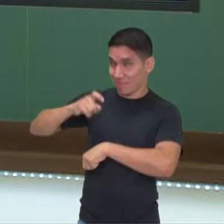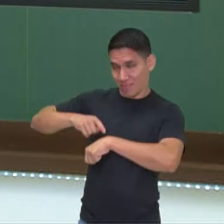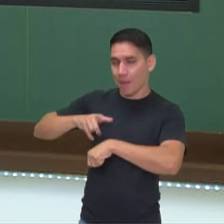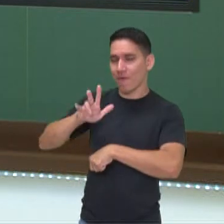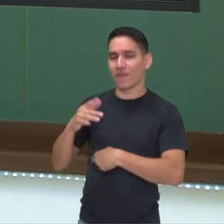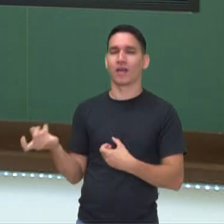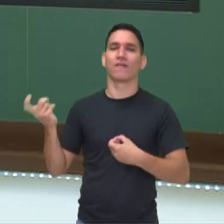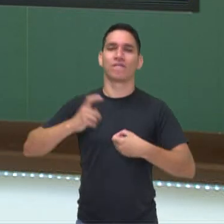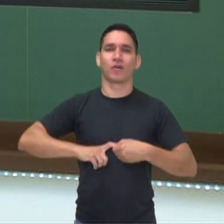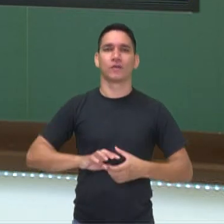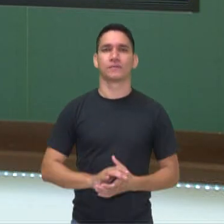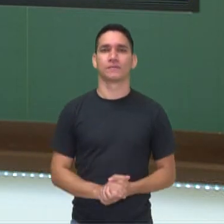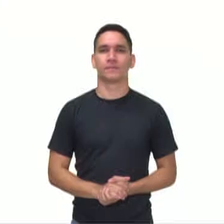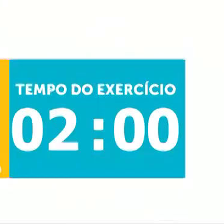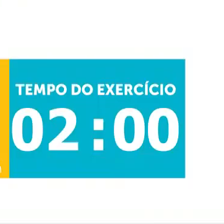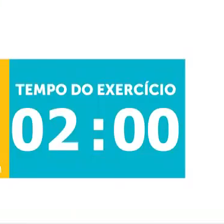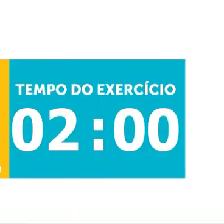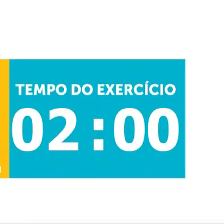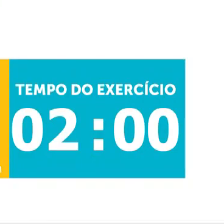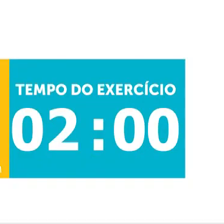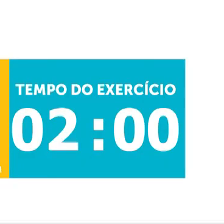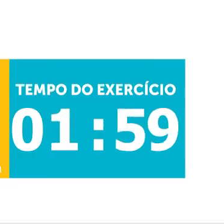tela e nós estamos esperando você aqui.